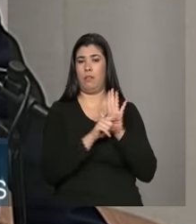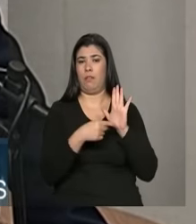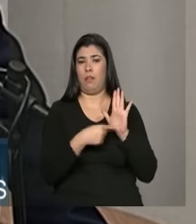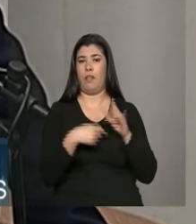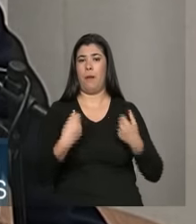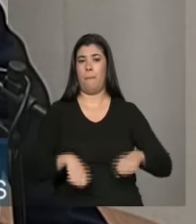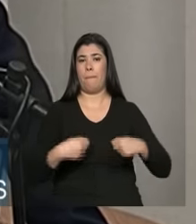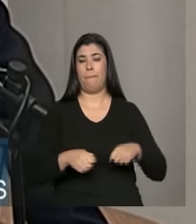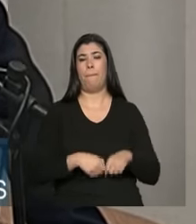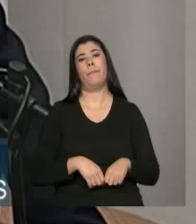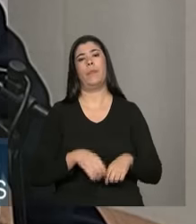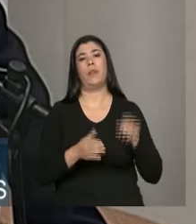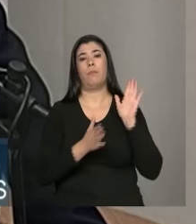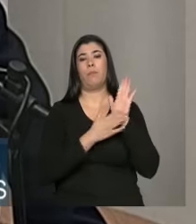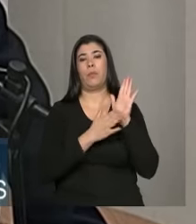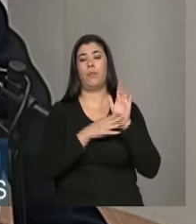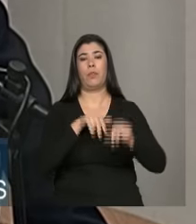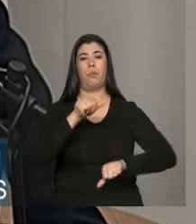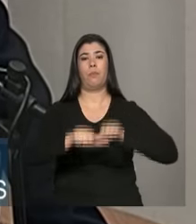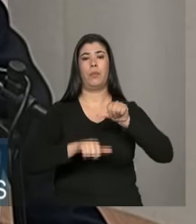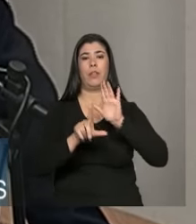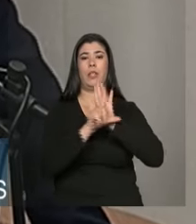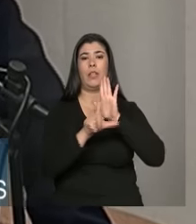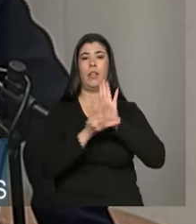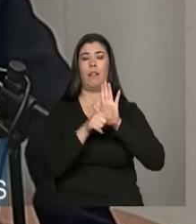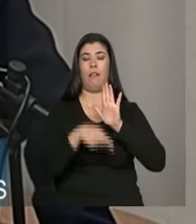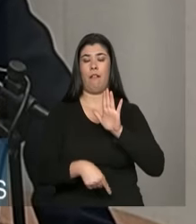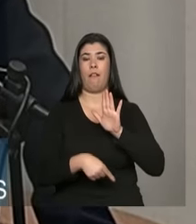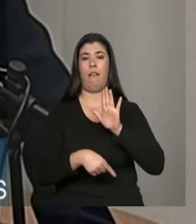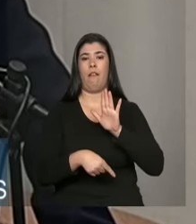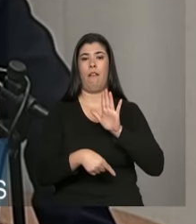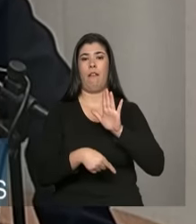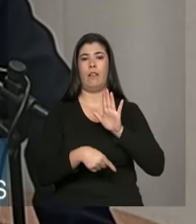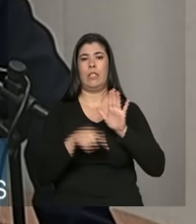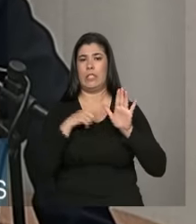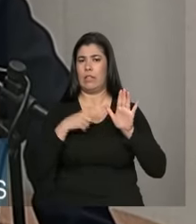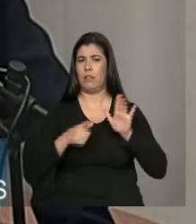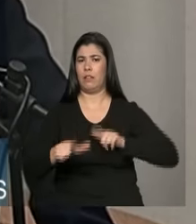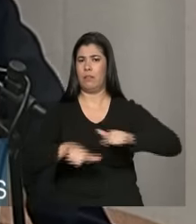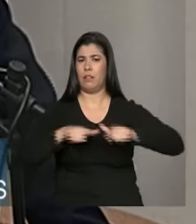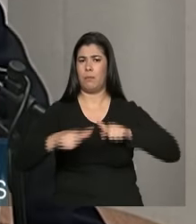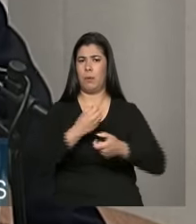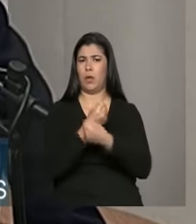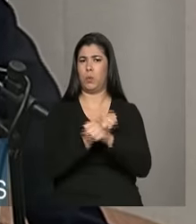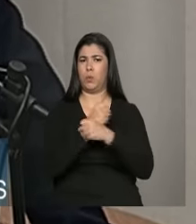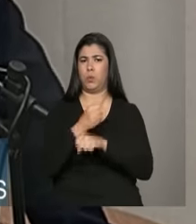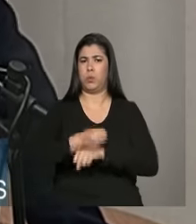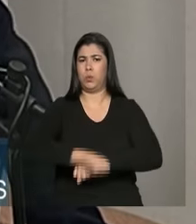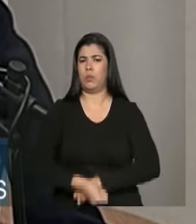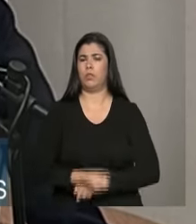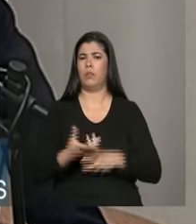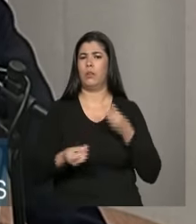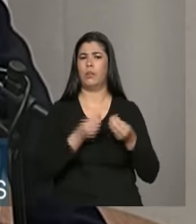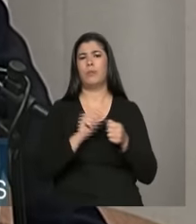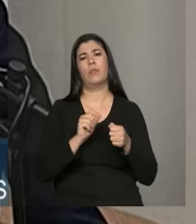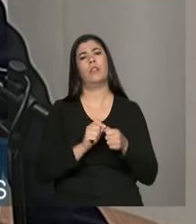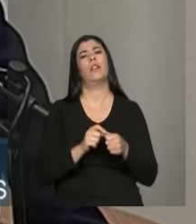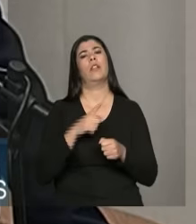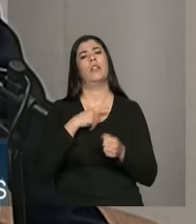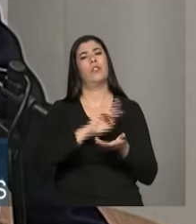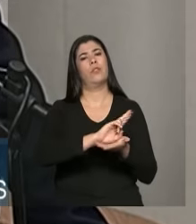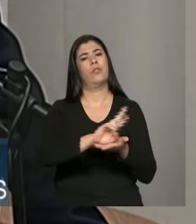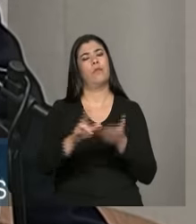propõe a mudança da lei que trata do trabalho análogo ao escravo a propostas legislativas que inclusive tem já